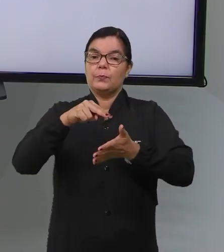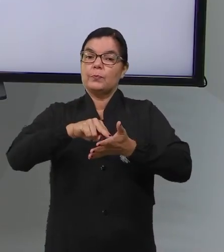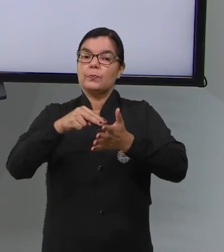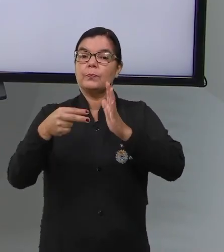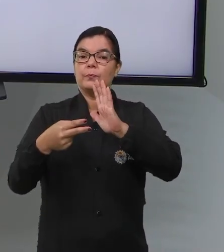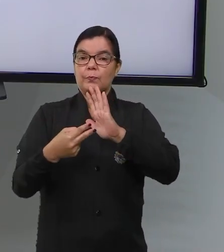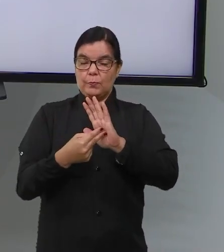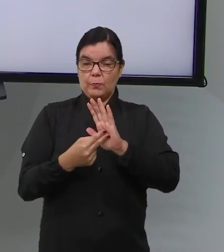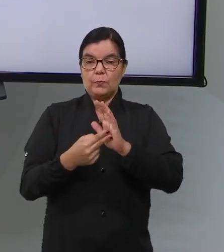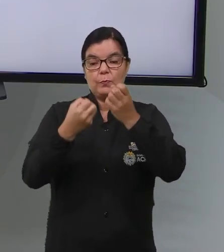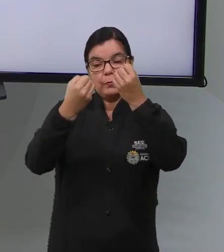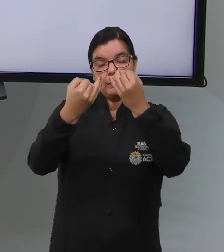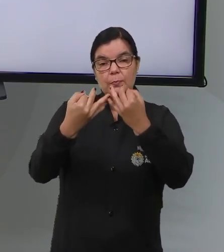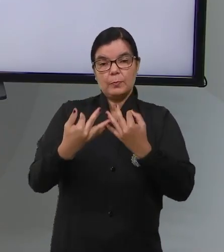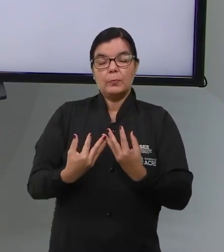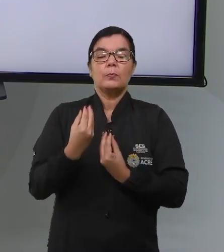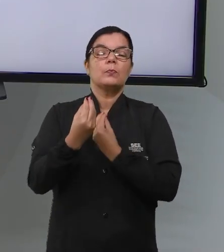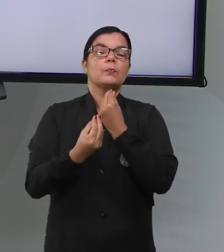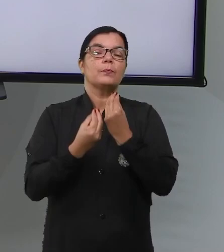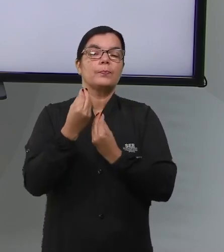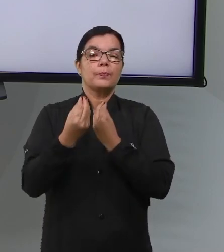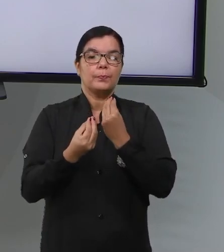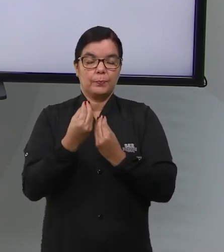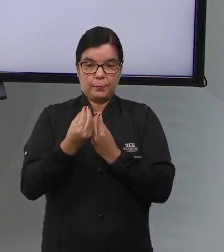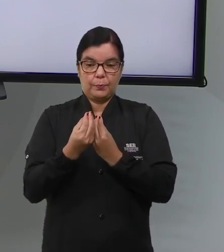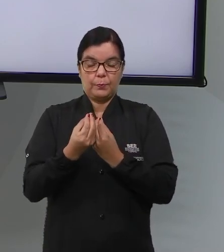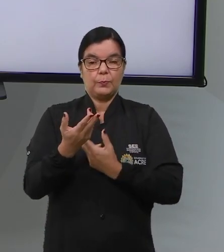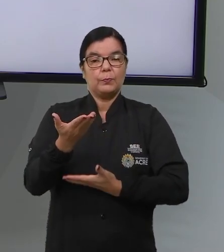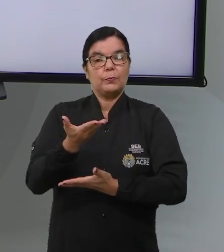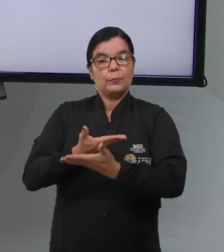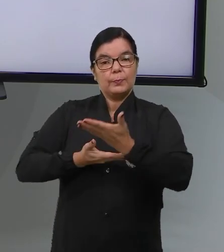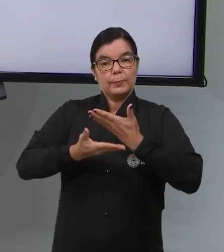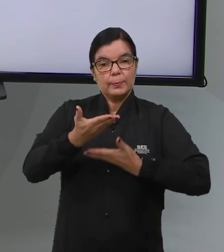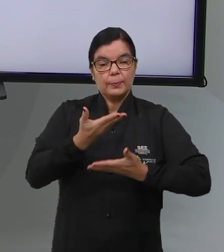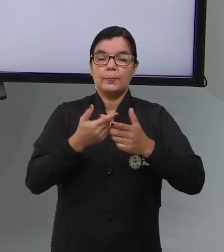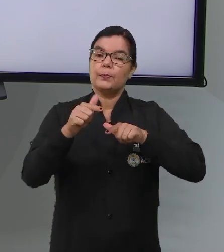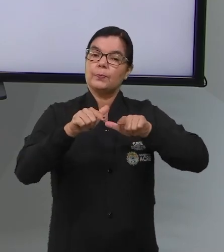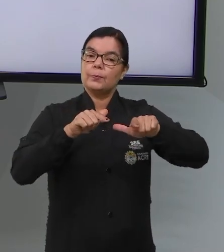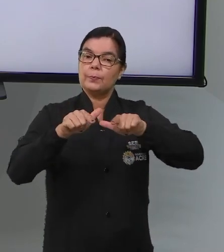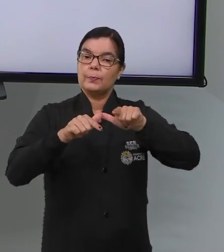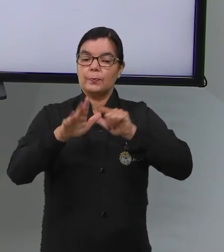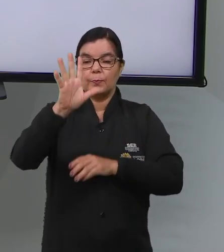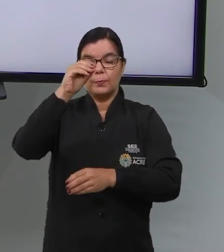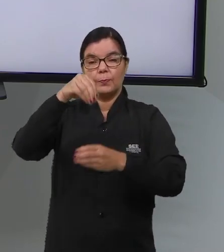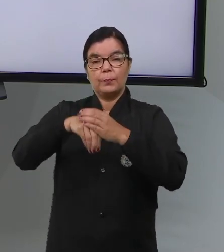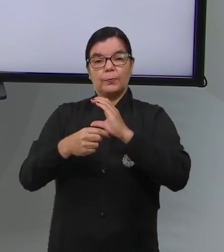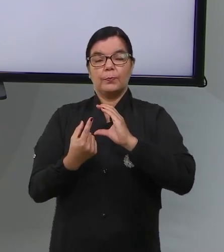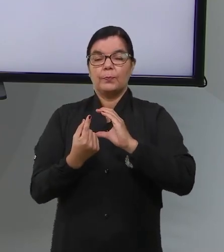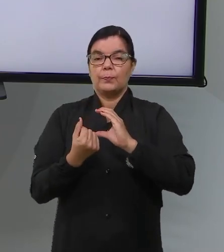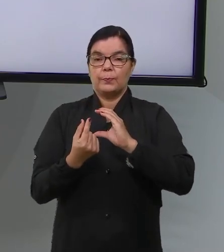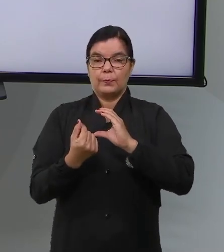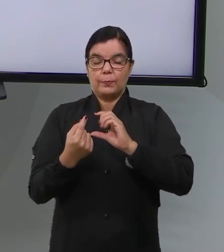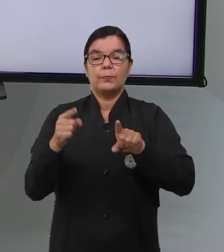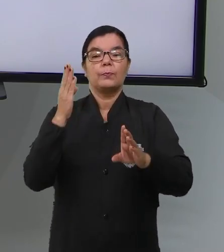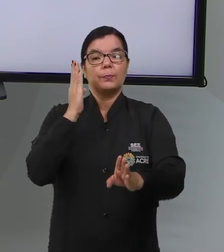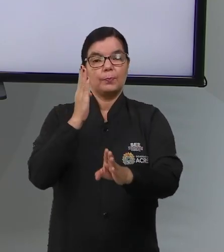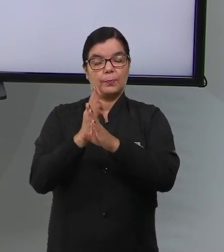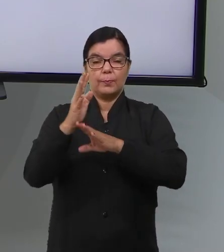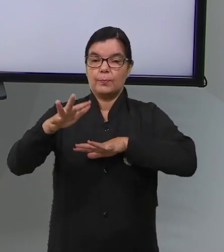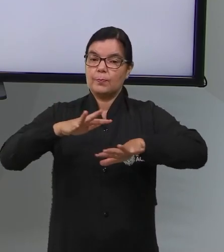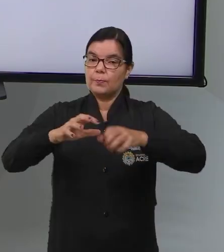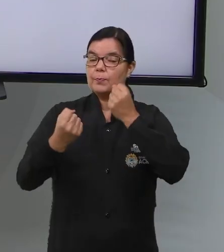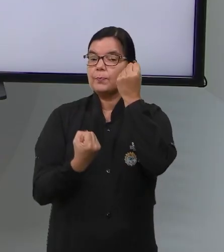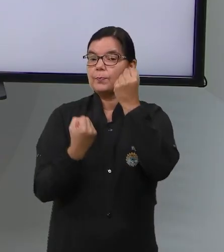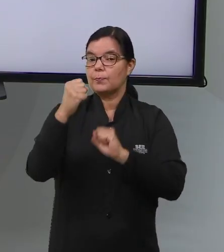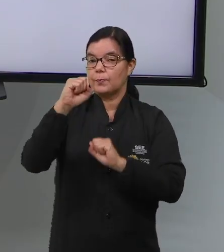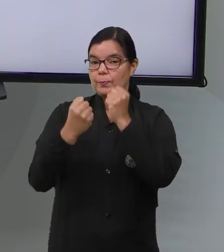de definir como seriam as relações de trabalho no capitalismo. Foi através da Revolução Industrial